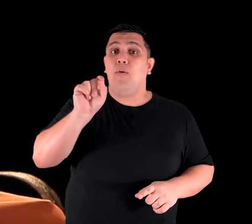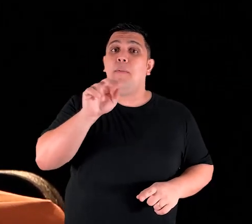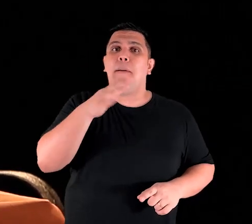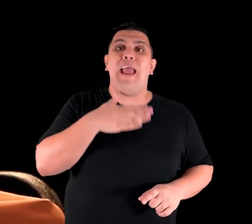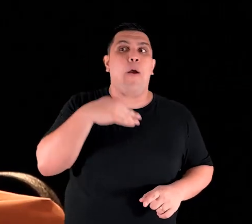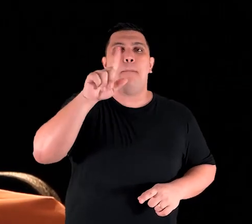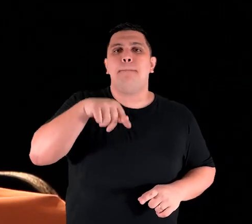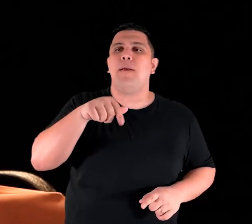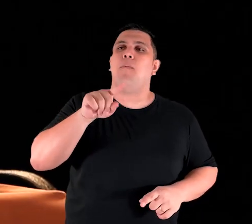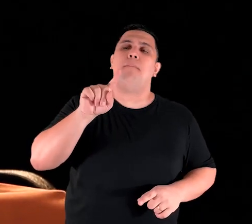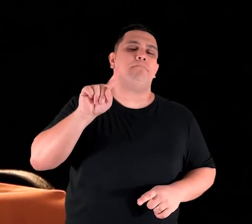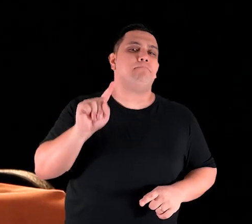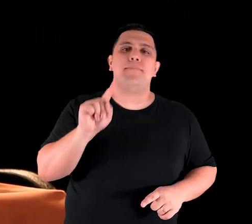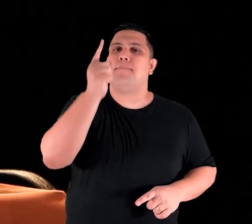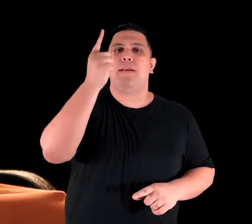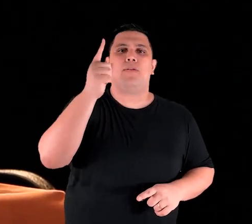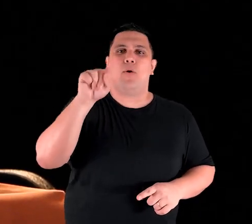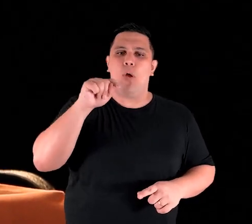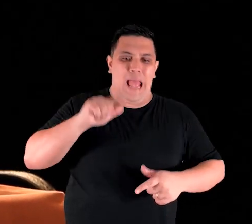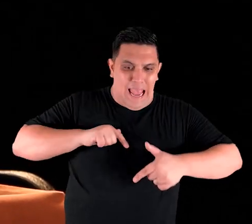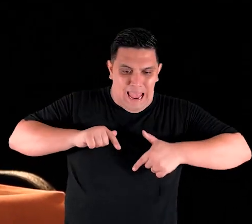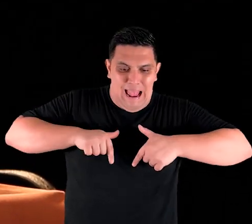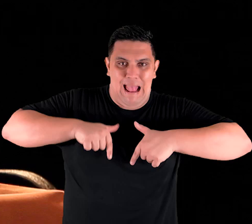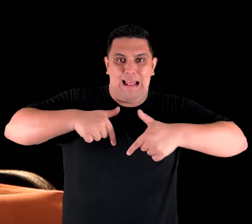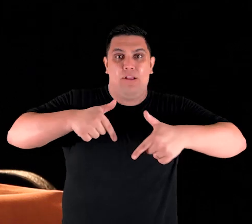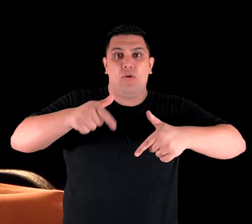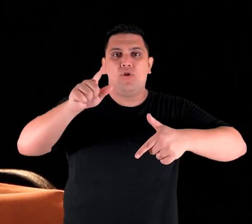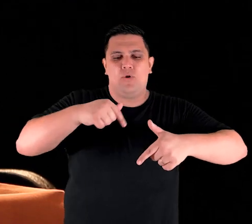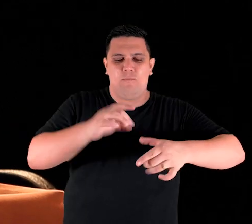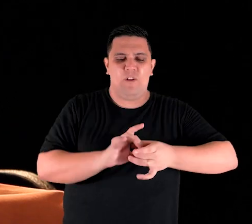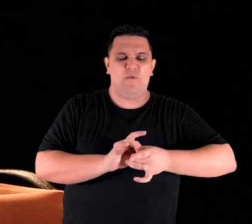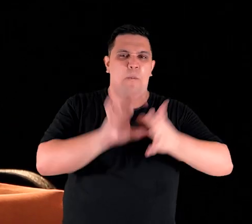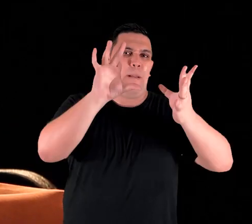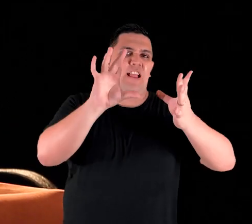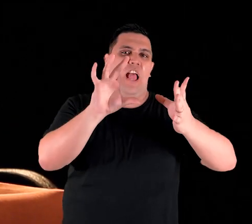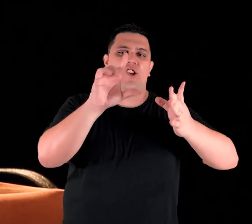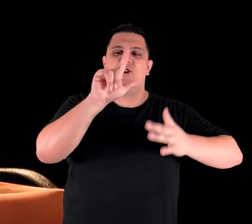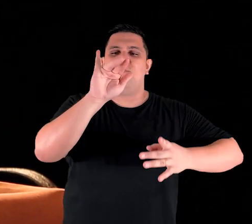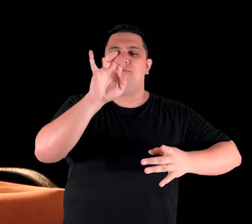meu primeiro grande ato de liberdade.